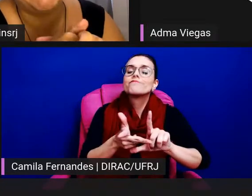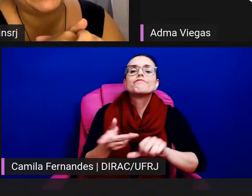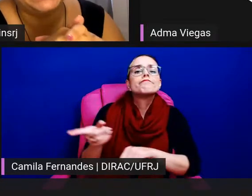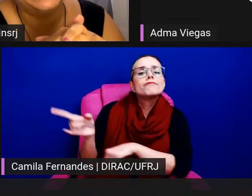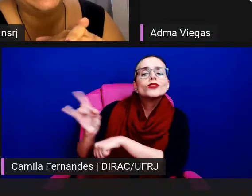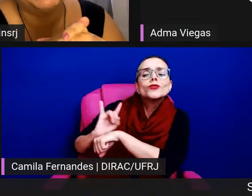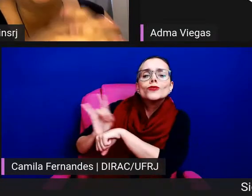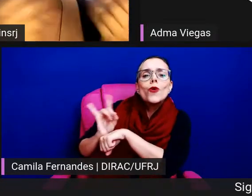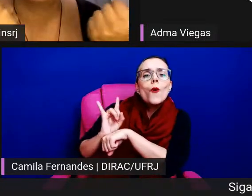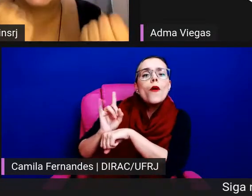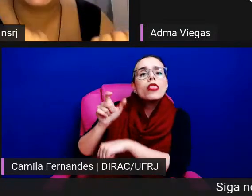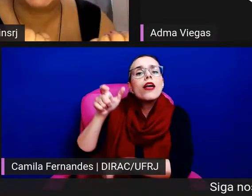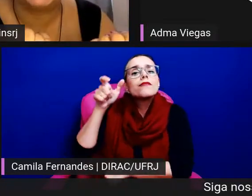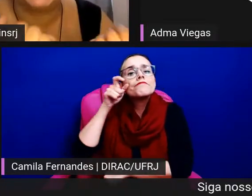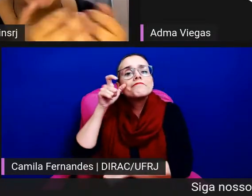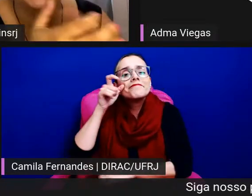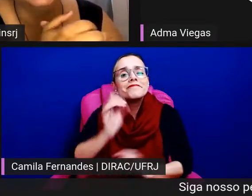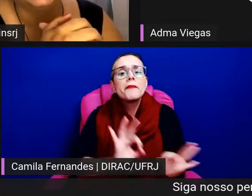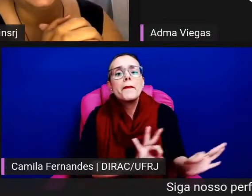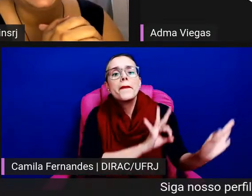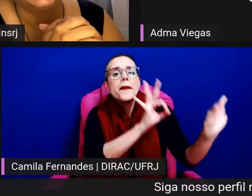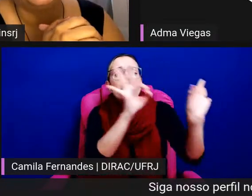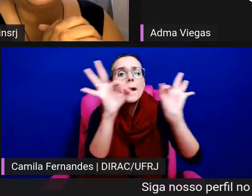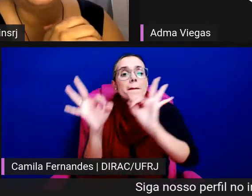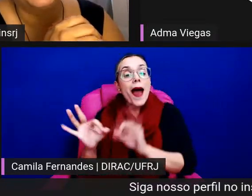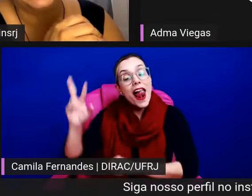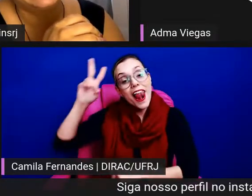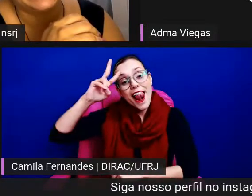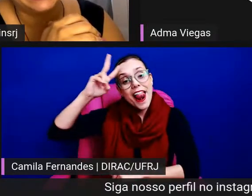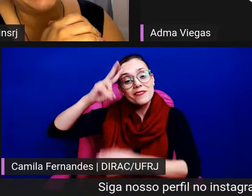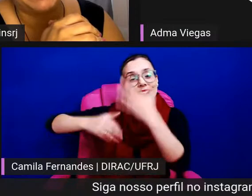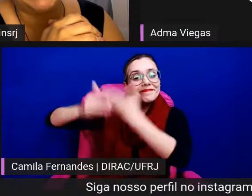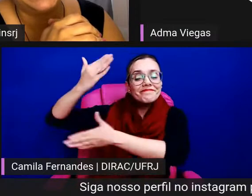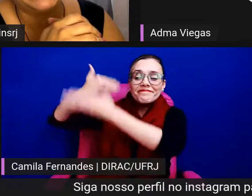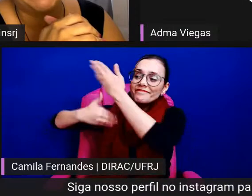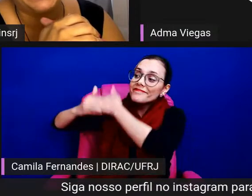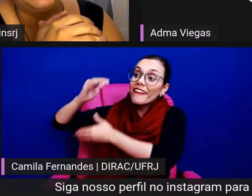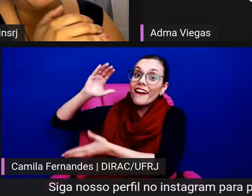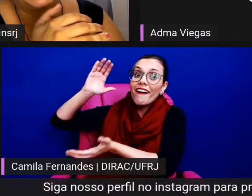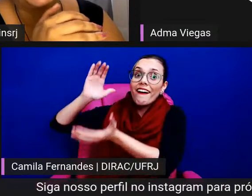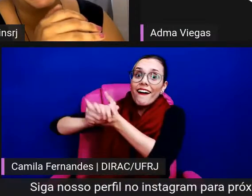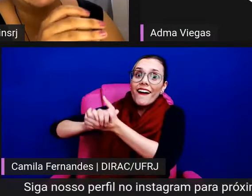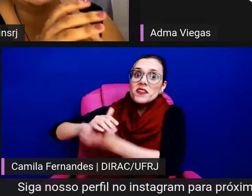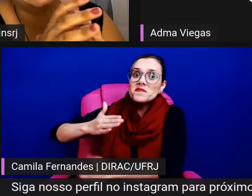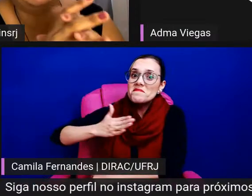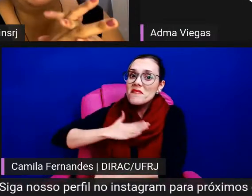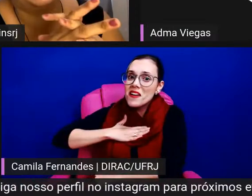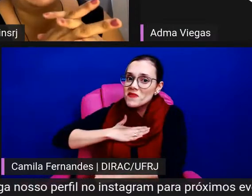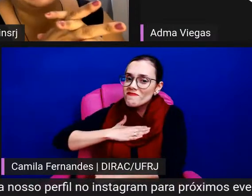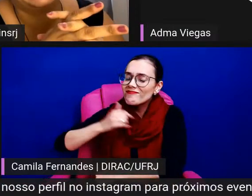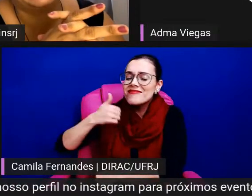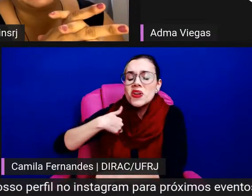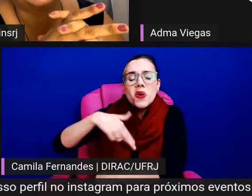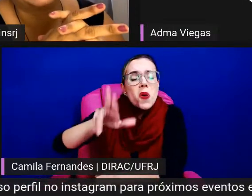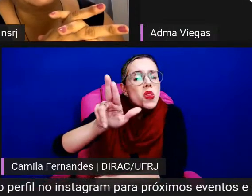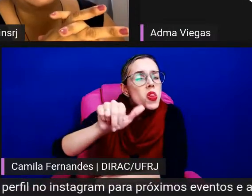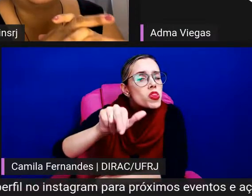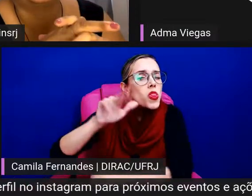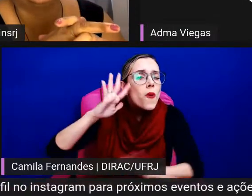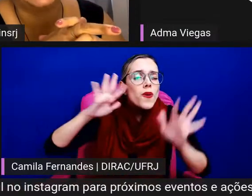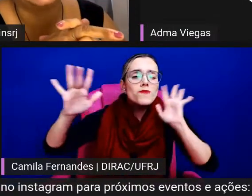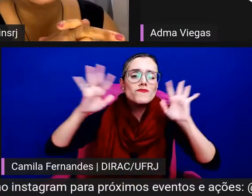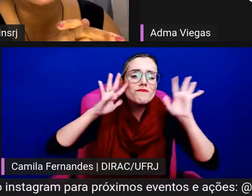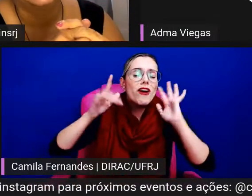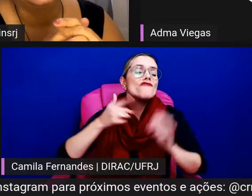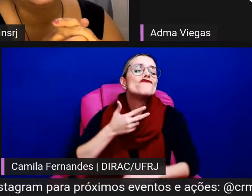eu fiquei lembrando do meu próprio casamento, né? Eu nunca quis casar na minha vida também e só casei porque eu sei